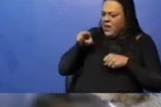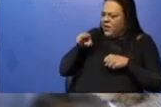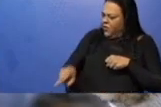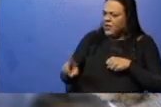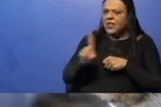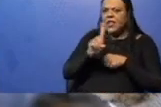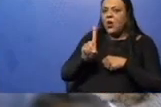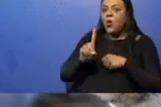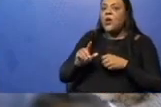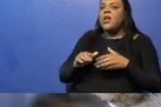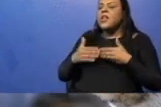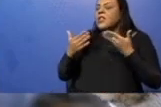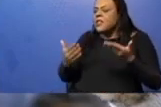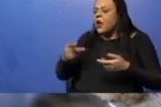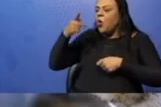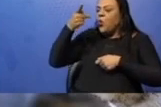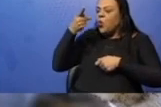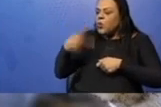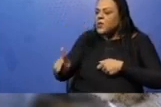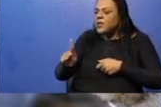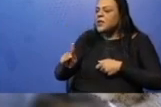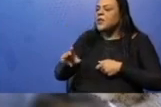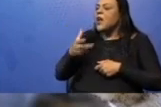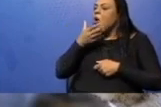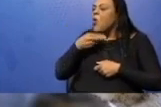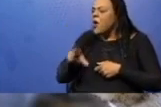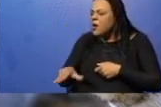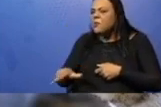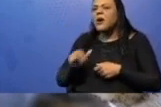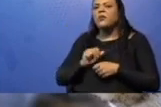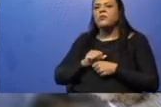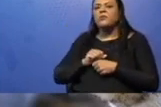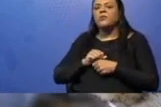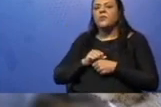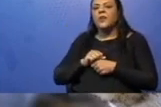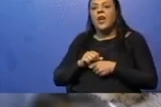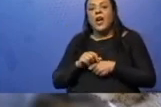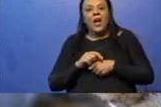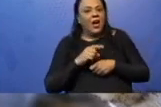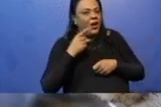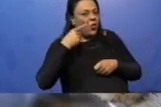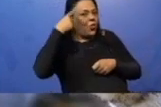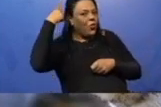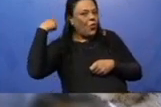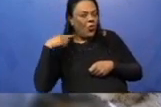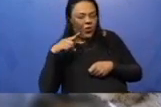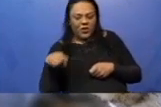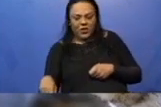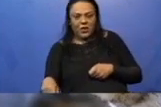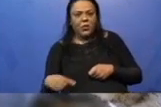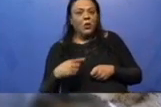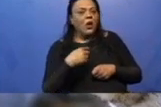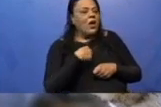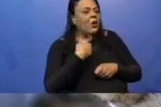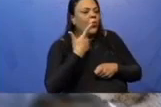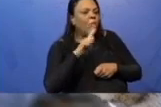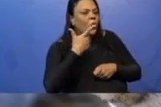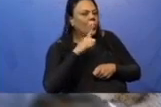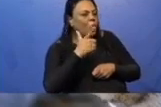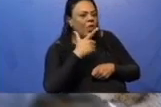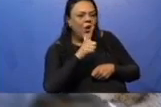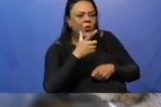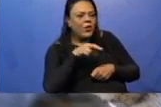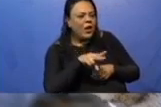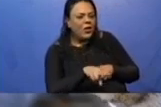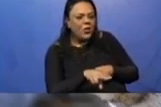irmão, o que dá no mesmo. E olha, mais uma vez a resposta do cordeiro. Eu não tenho irmão, disse o cordeiro.